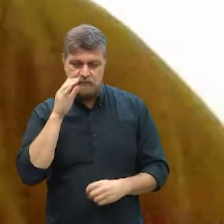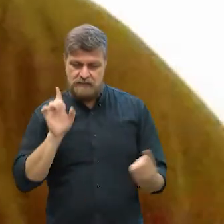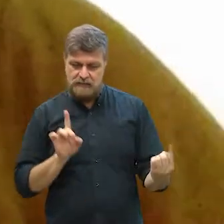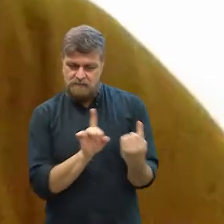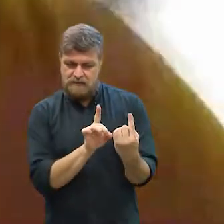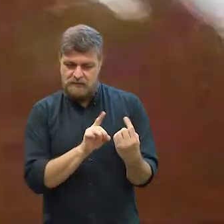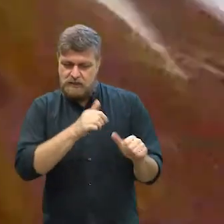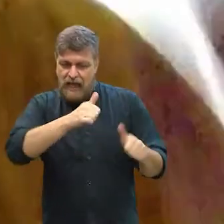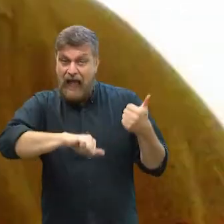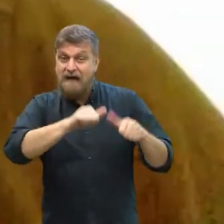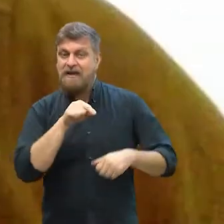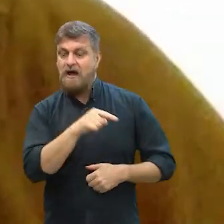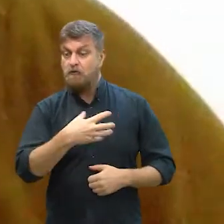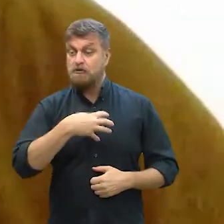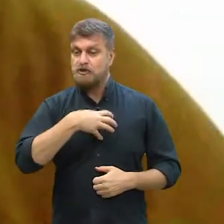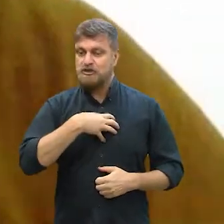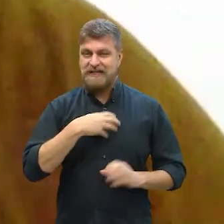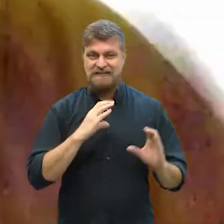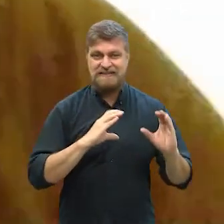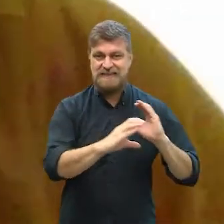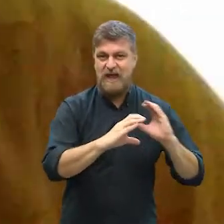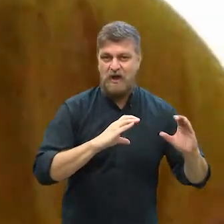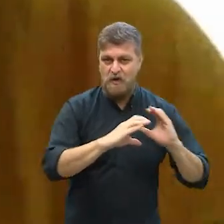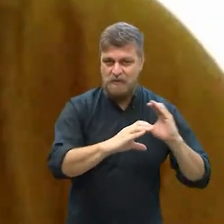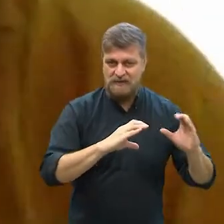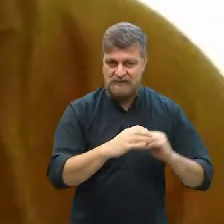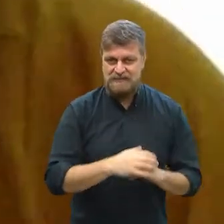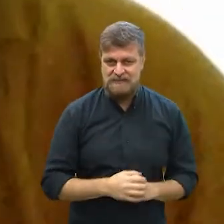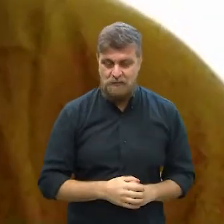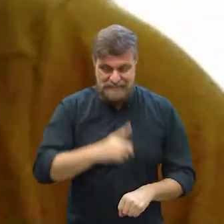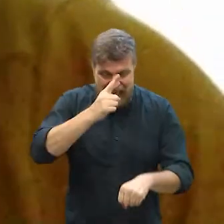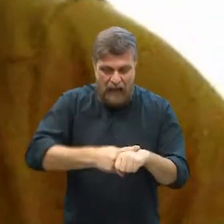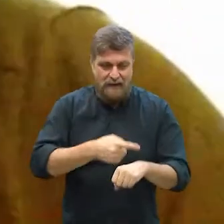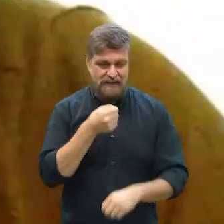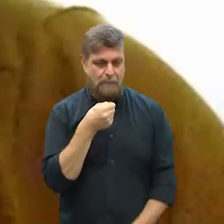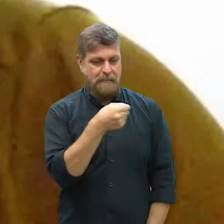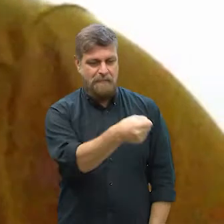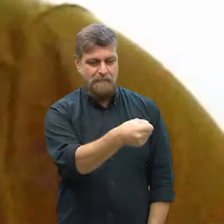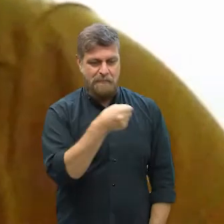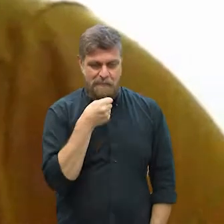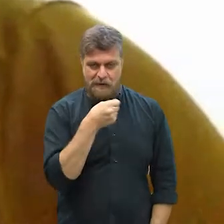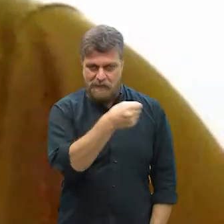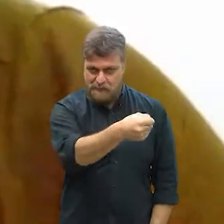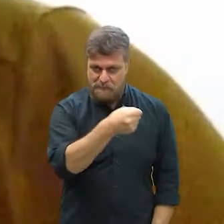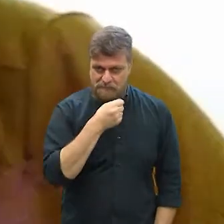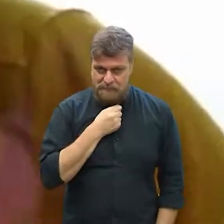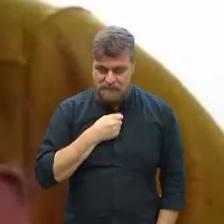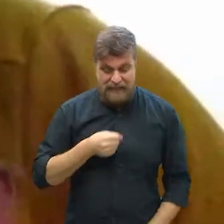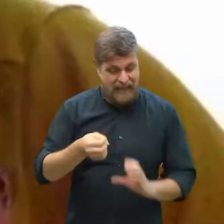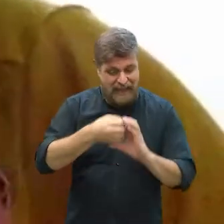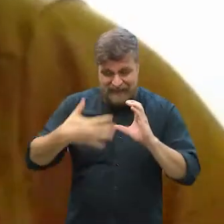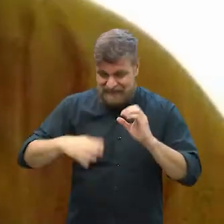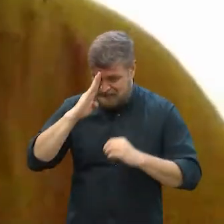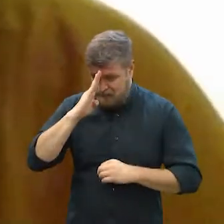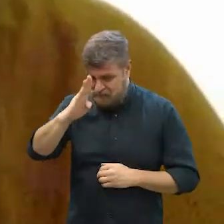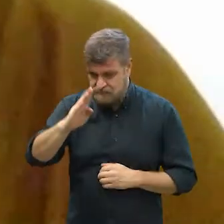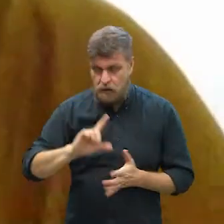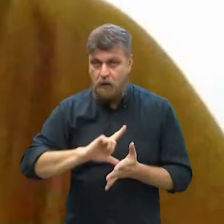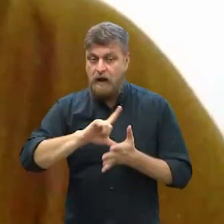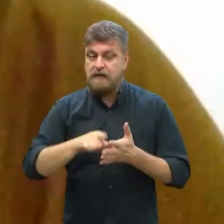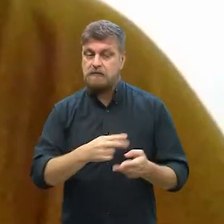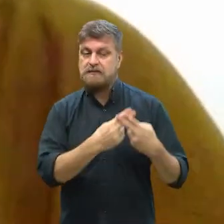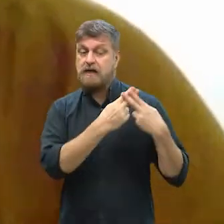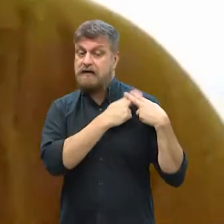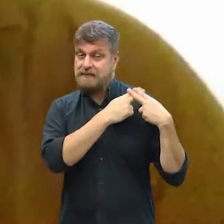né, toda a parte de comunicação dela e como que ela se vendia durante uma entrevista. Então, essa foi a principal característica, e depois o